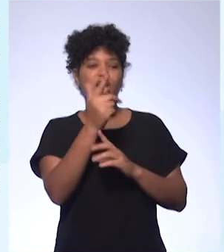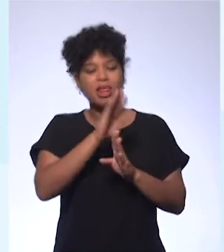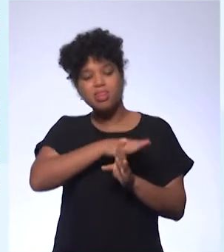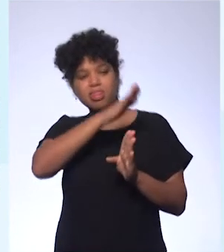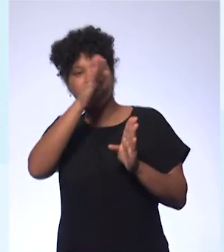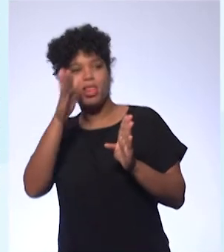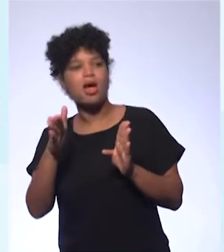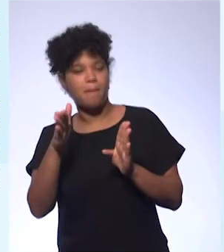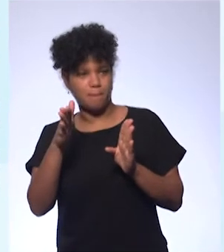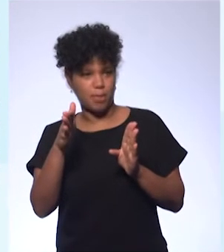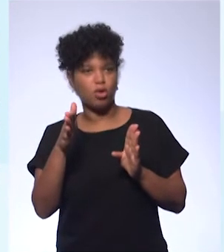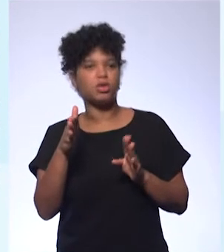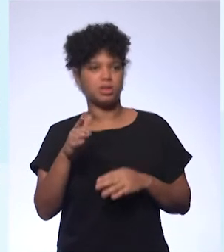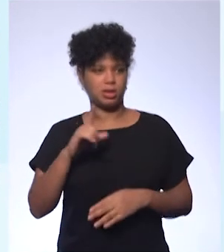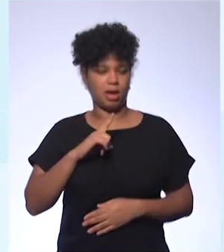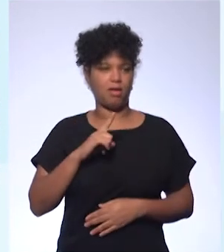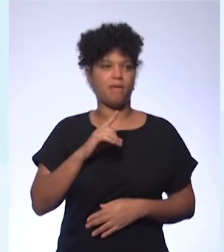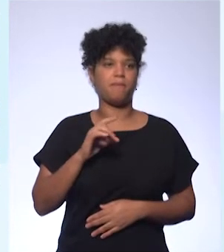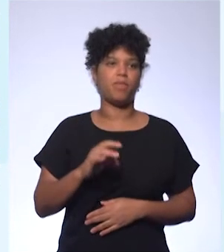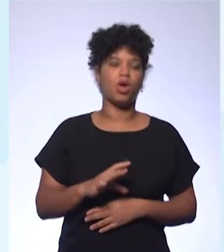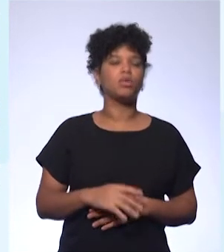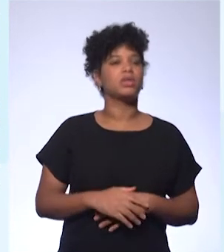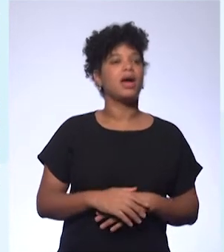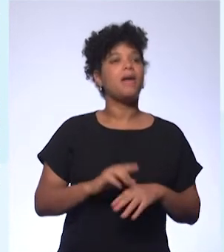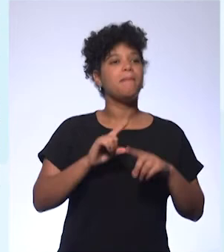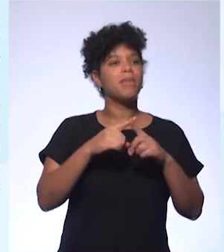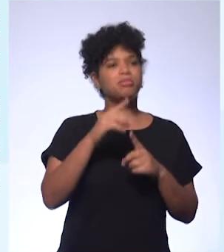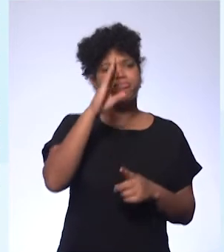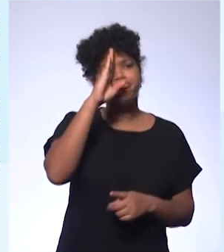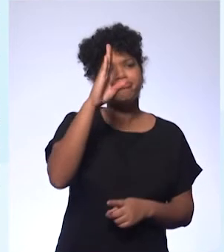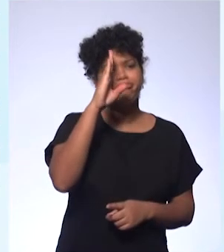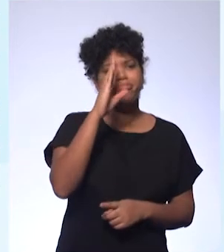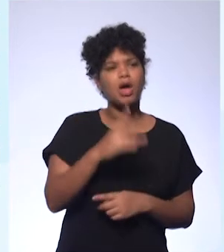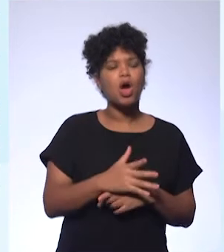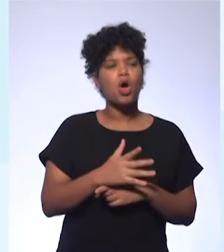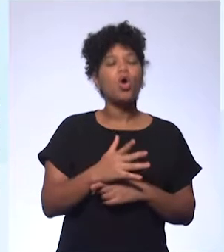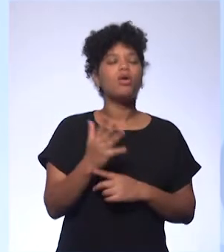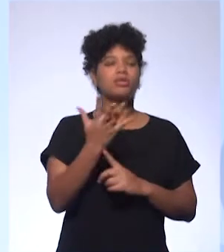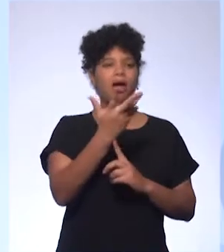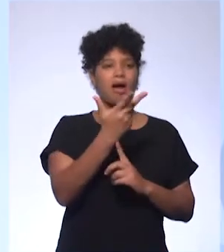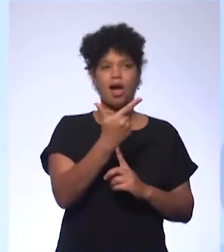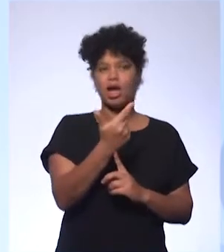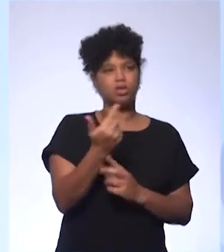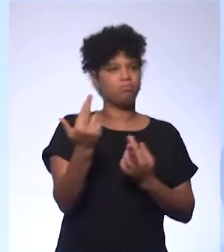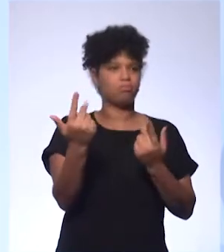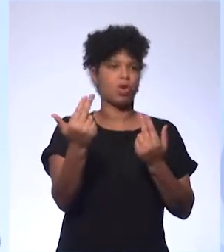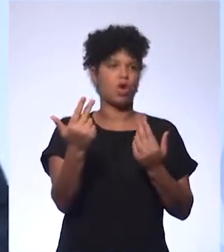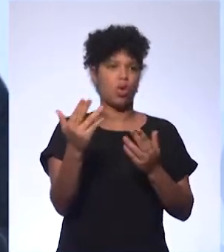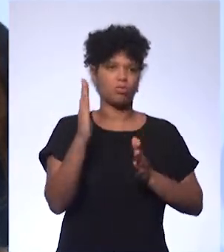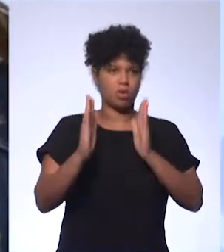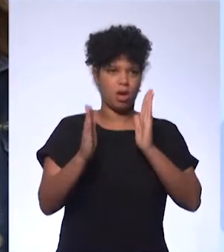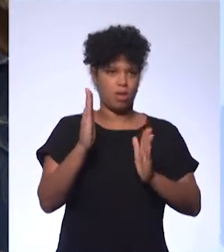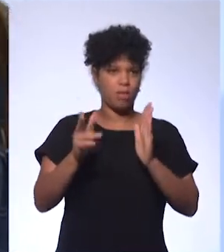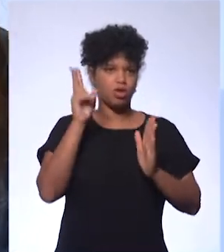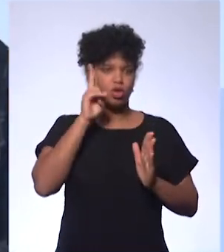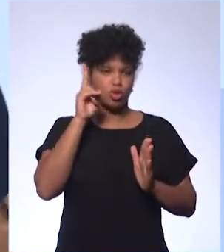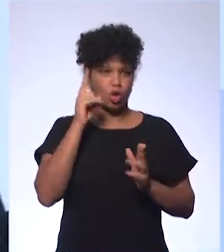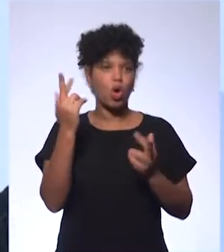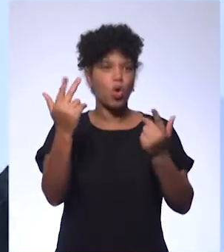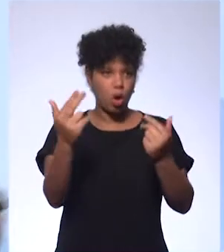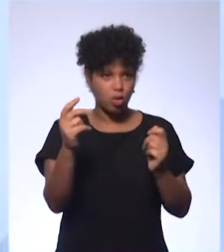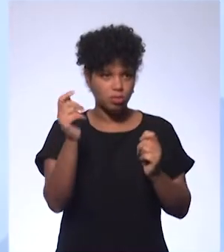né, a arte contemporânea, mas arte pós-moderna e arte contemporânea são a mesma coisa, referem-se ao mesmo período histórico, tá?